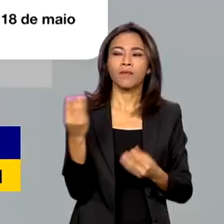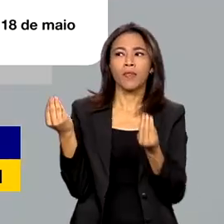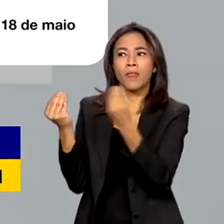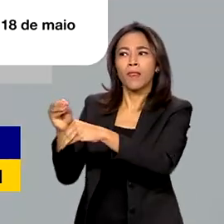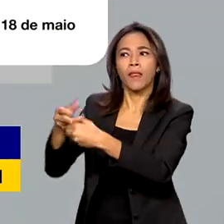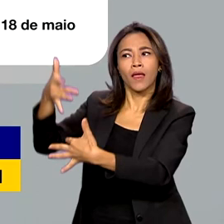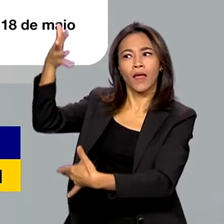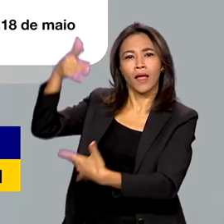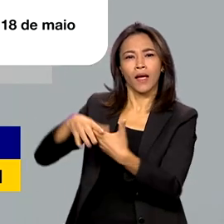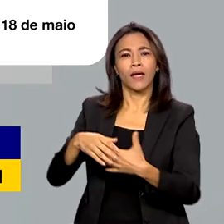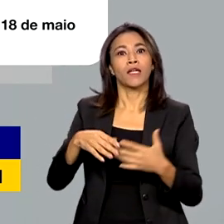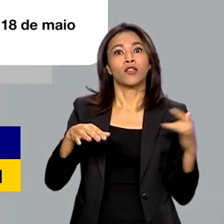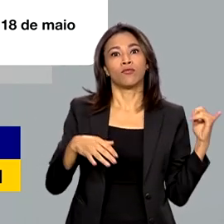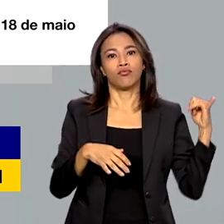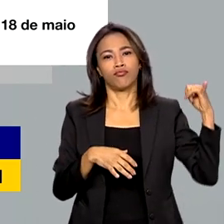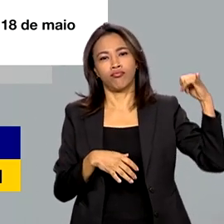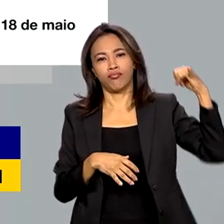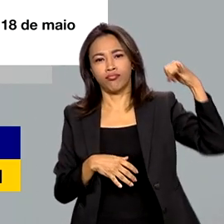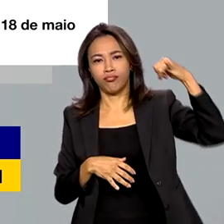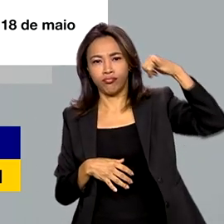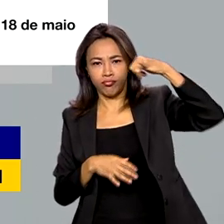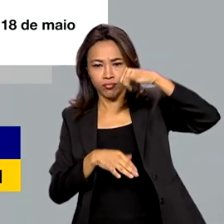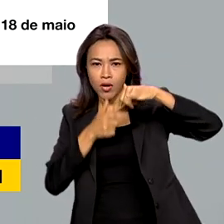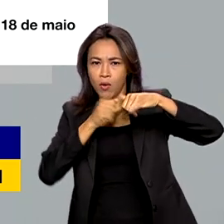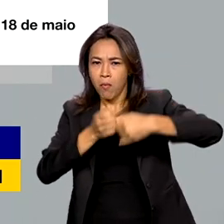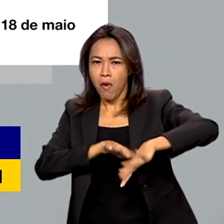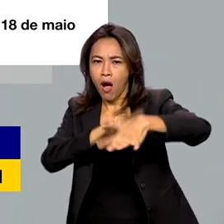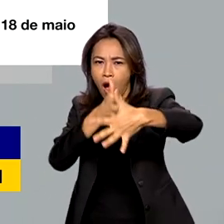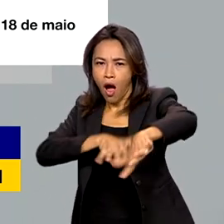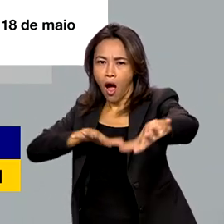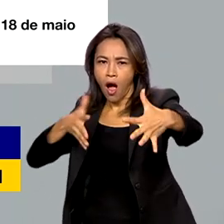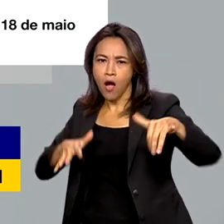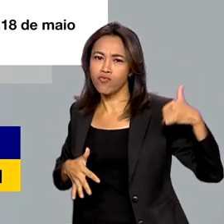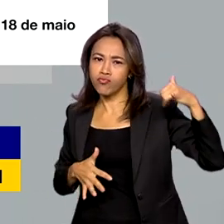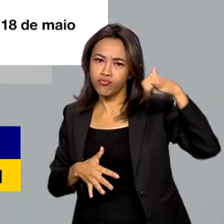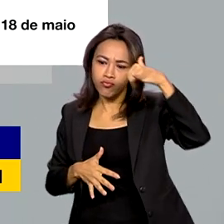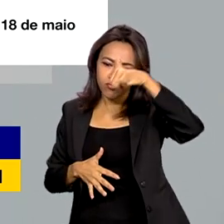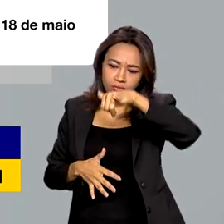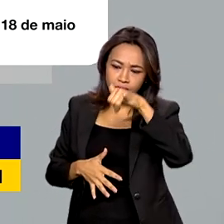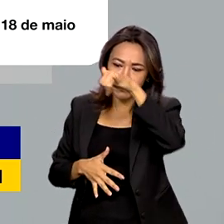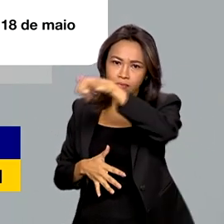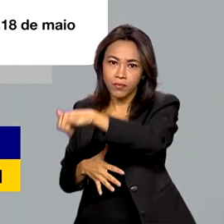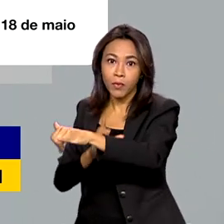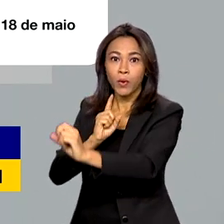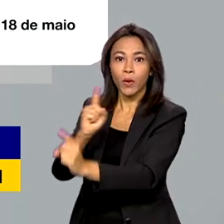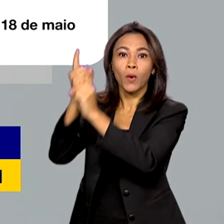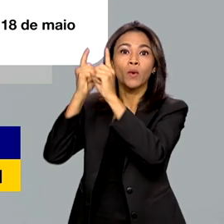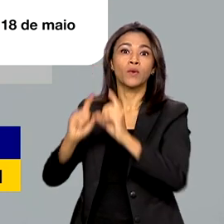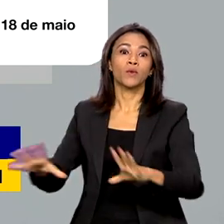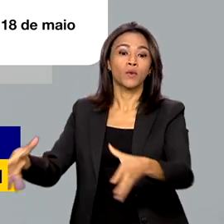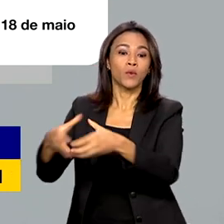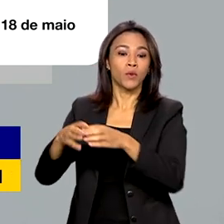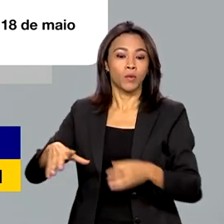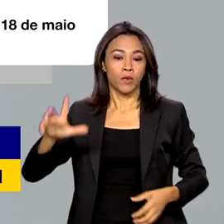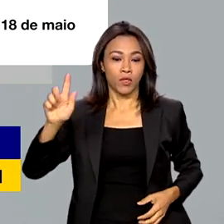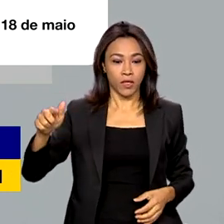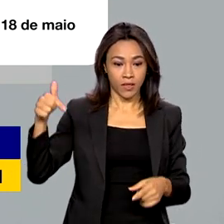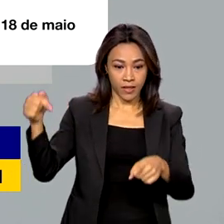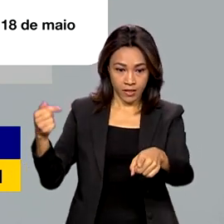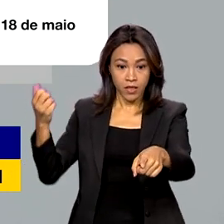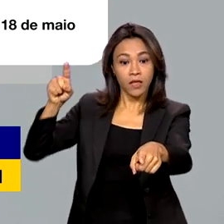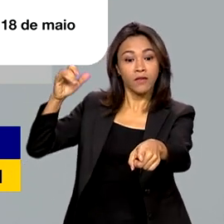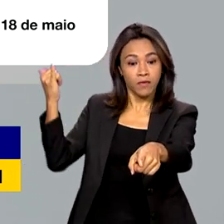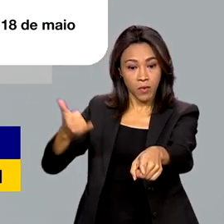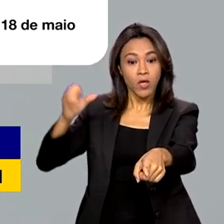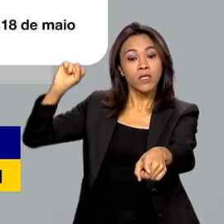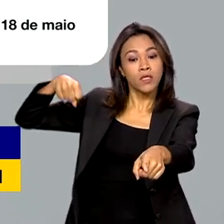no Japão, sobrevoando o Pacífico para várias reuniões bilaterais e o encontro do G7. E o presidente disse: sim,